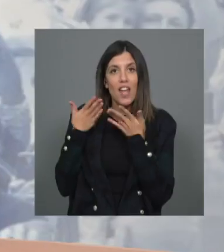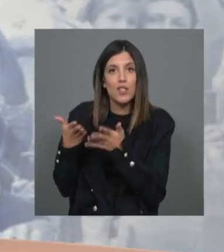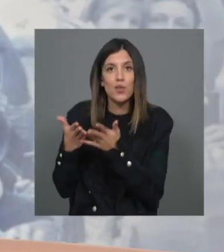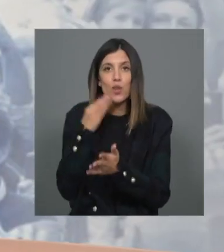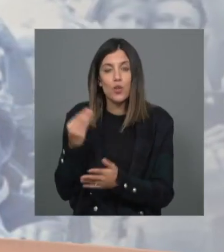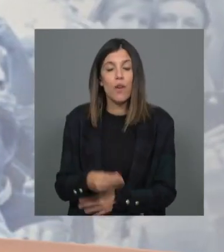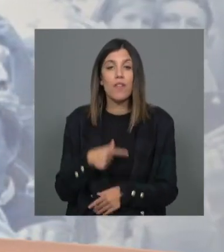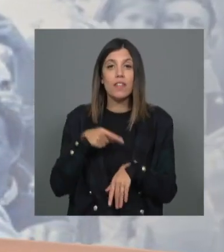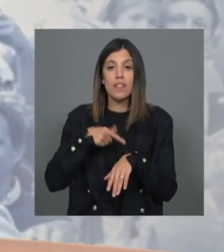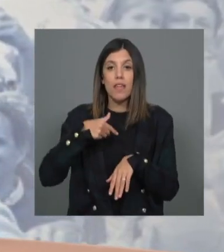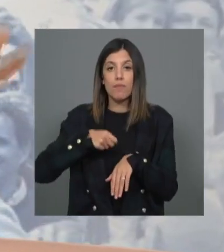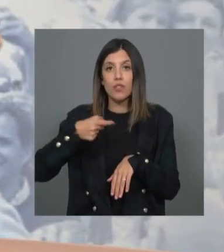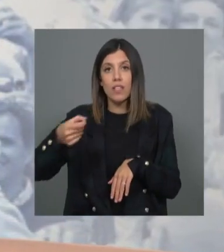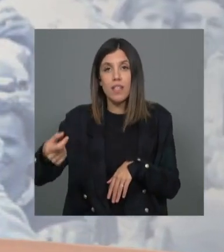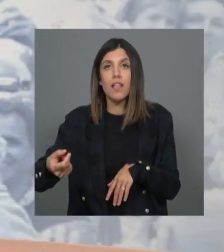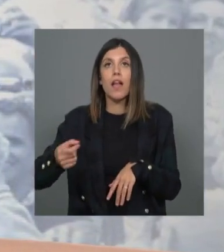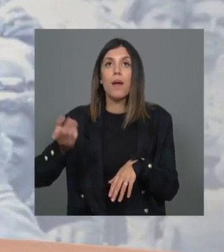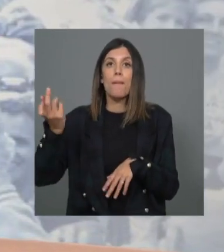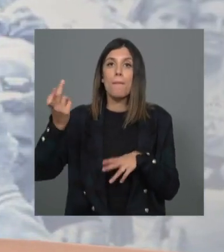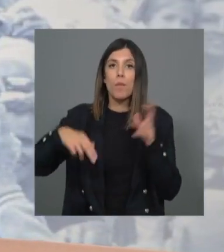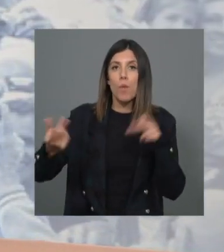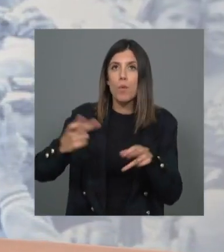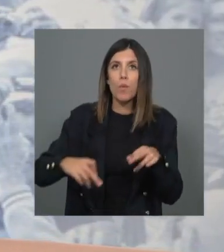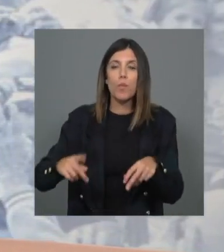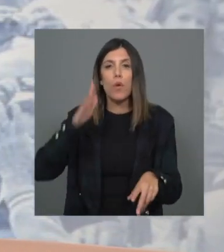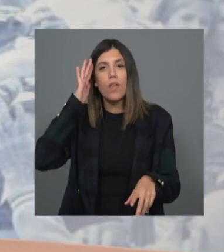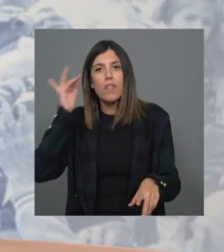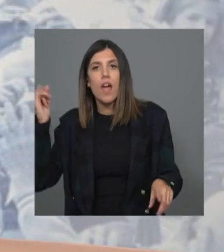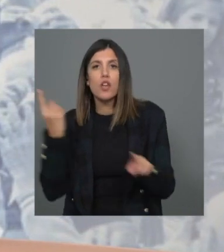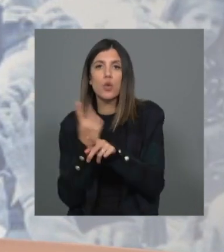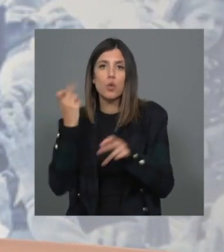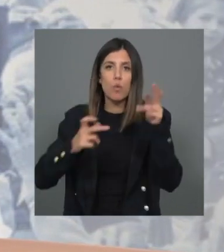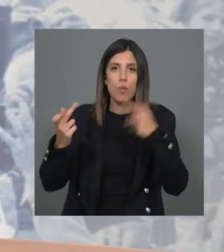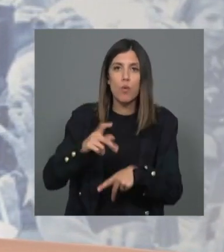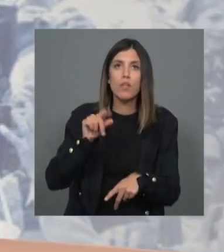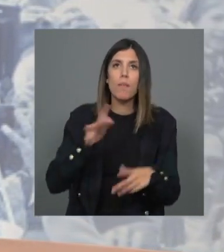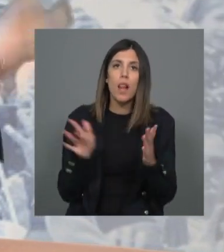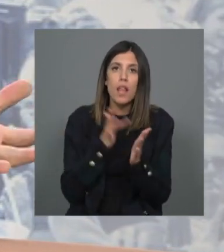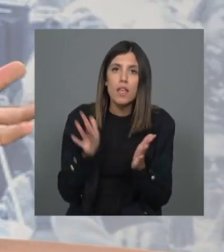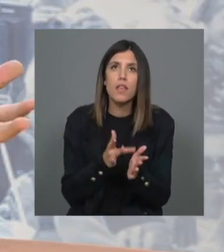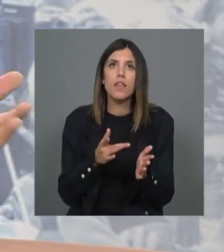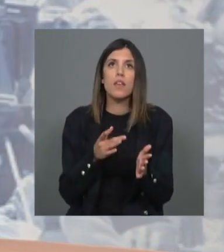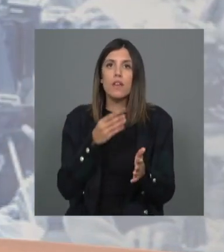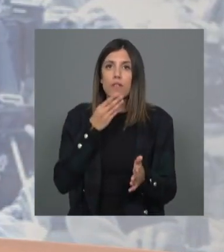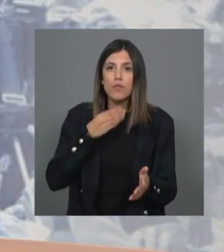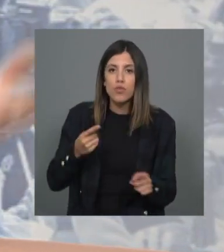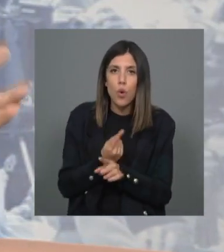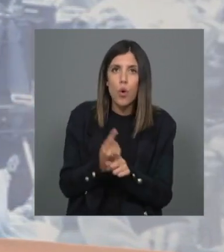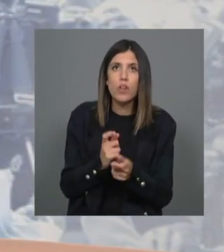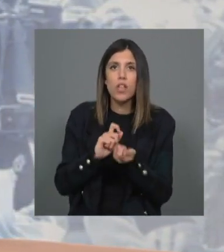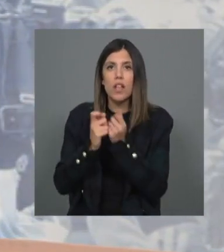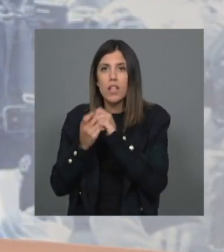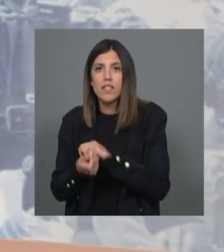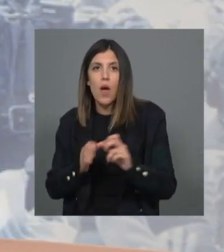começaremos a ter iniciativas mais visíveis, começaremos a ver também obras, terrenos que se vão alterando, uma